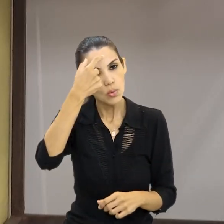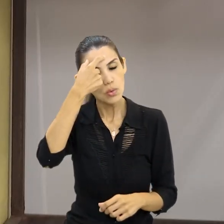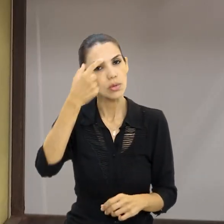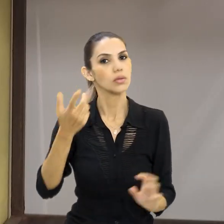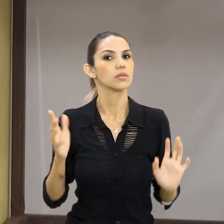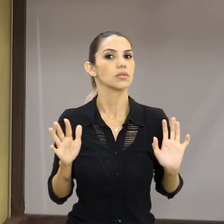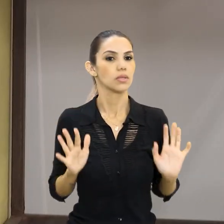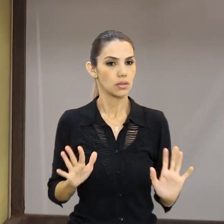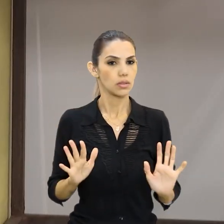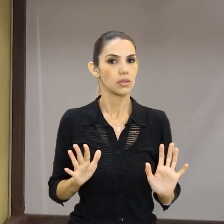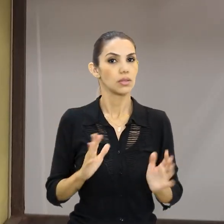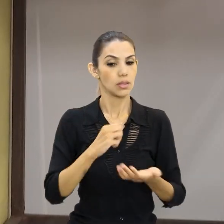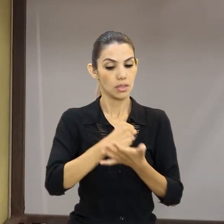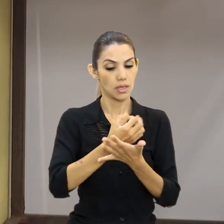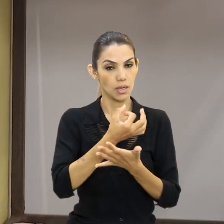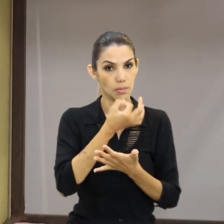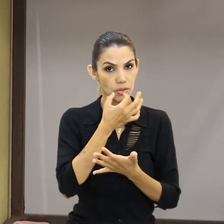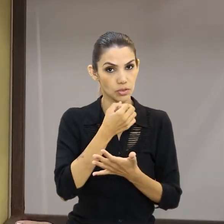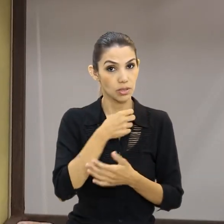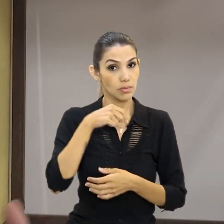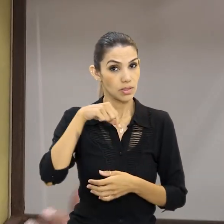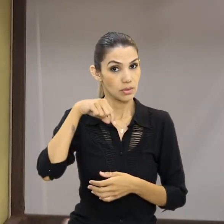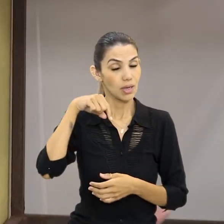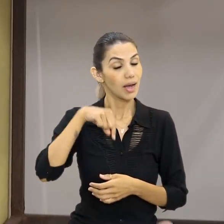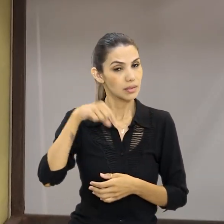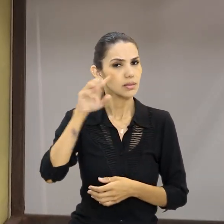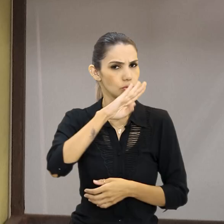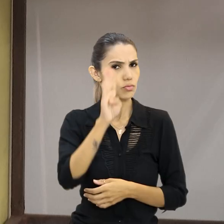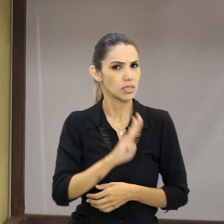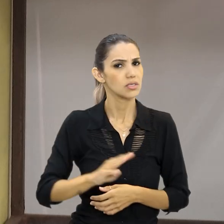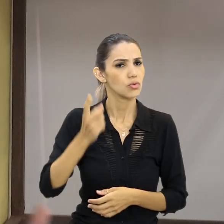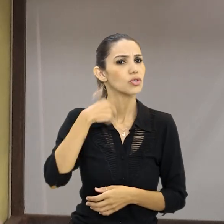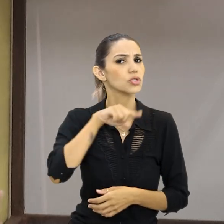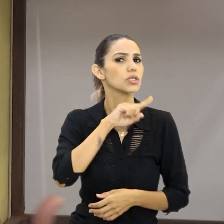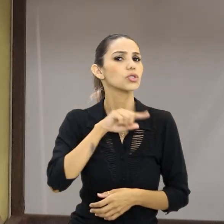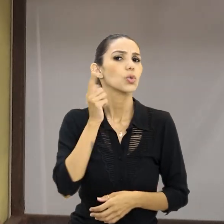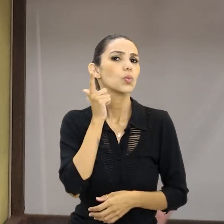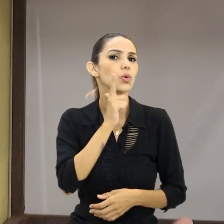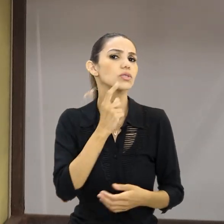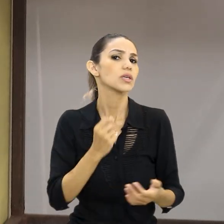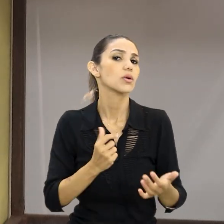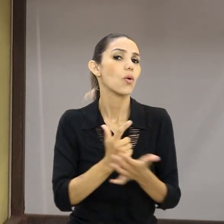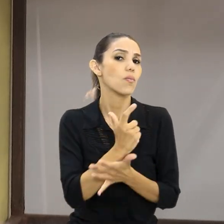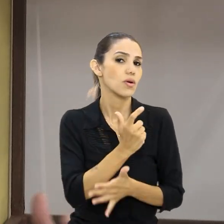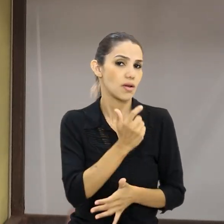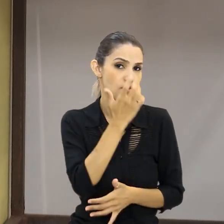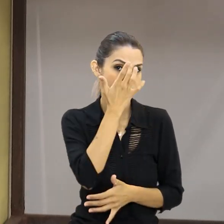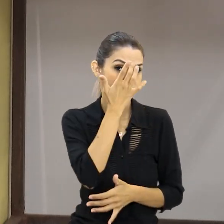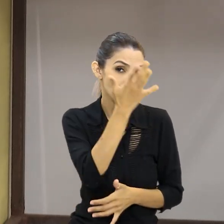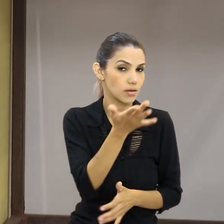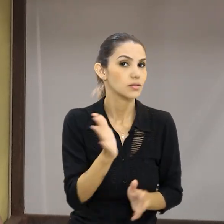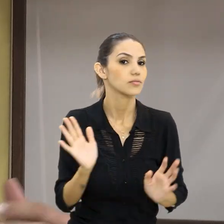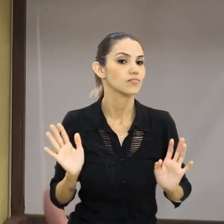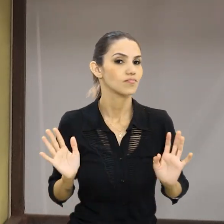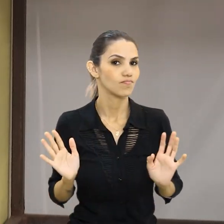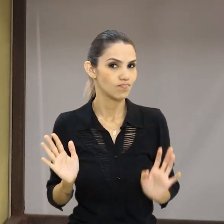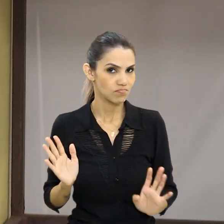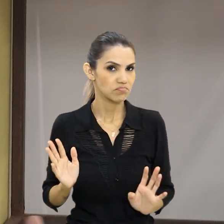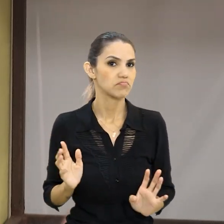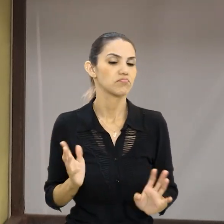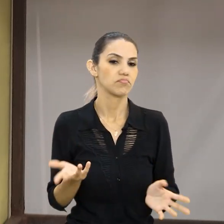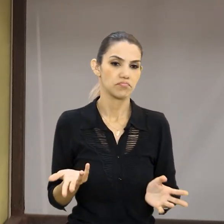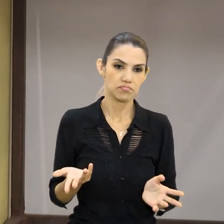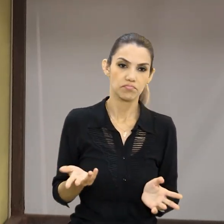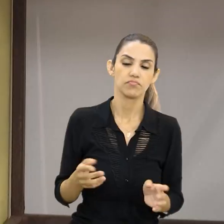medicamento, ele... no Brasil, nós temos muito fácil acesso, né, pela capilaridade, principalmente, né, de